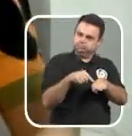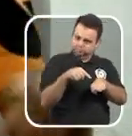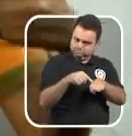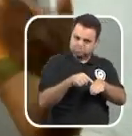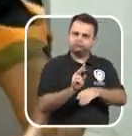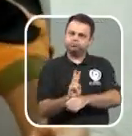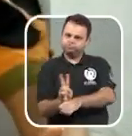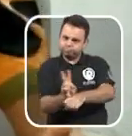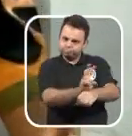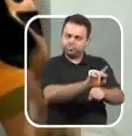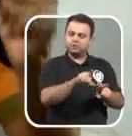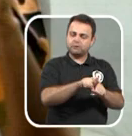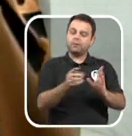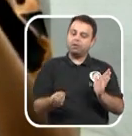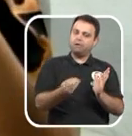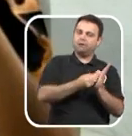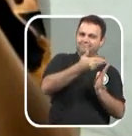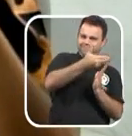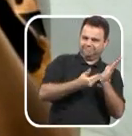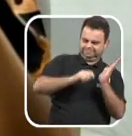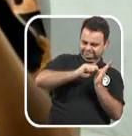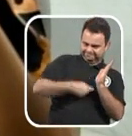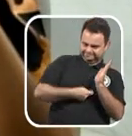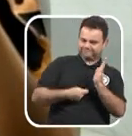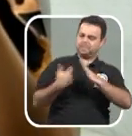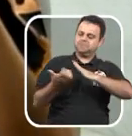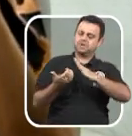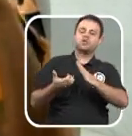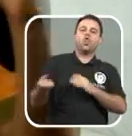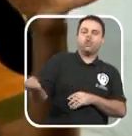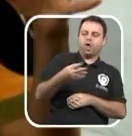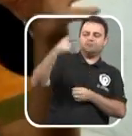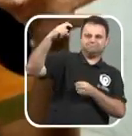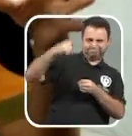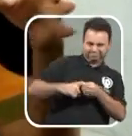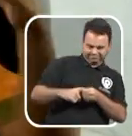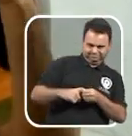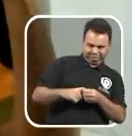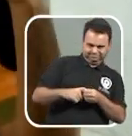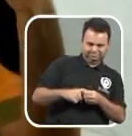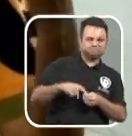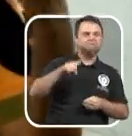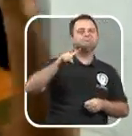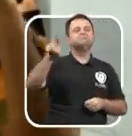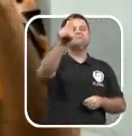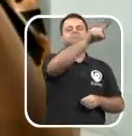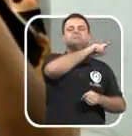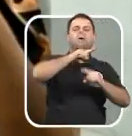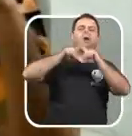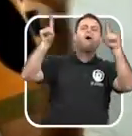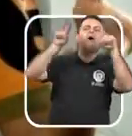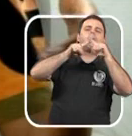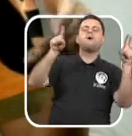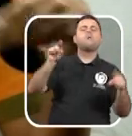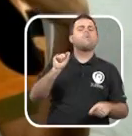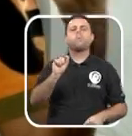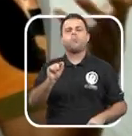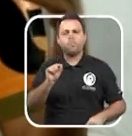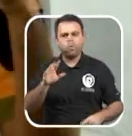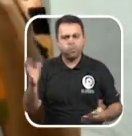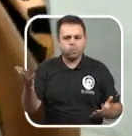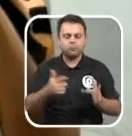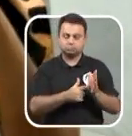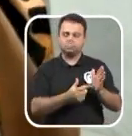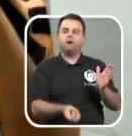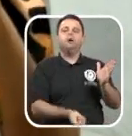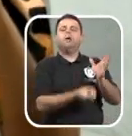né, quando uma empresa for contratada para prestar o serviço. Quais reclamações vêm que geraram